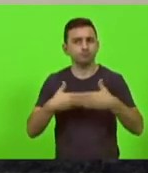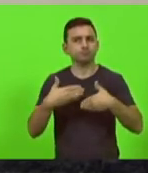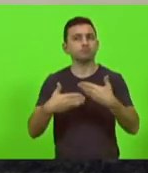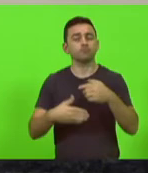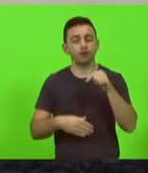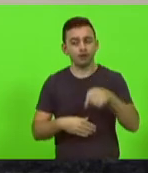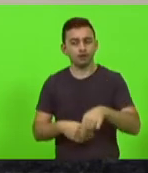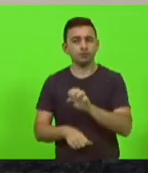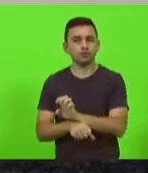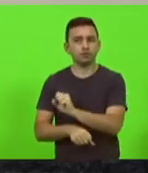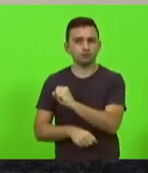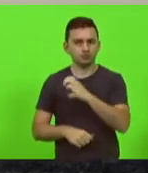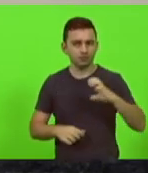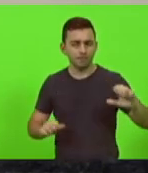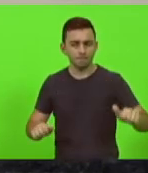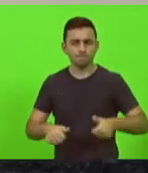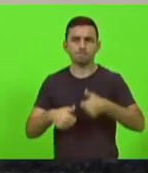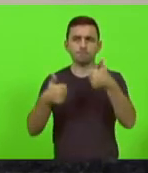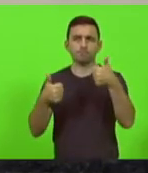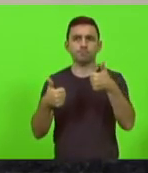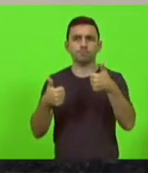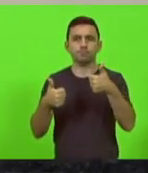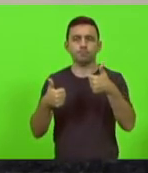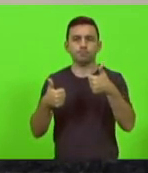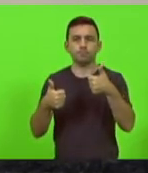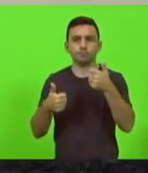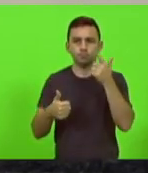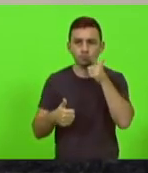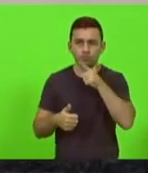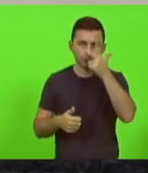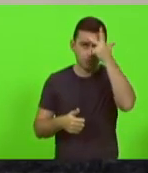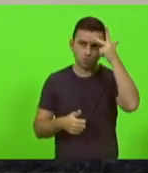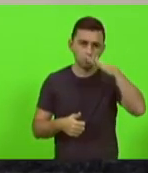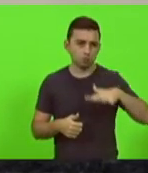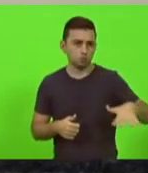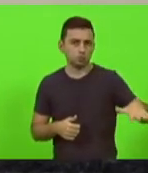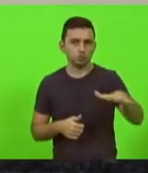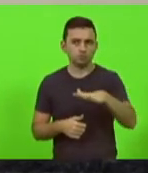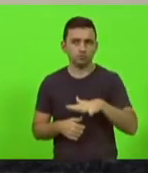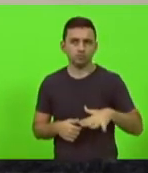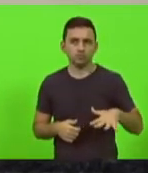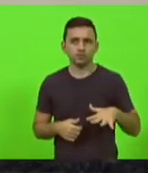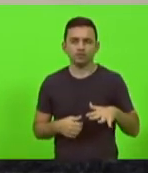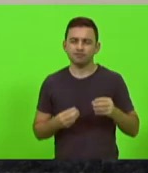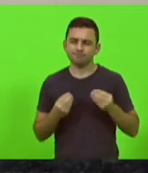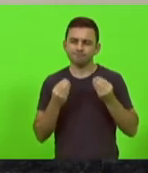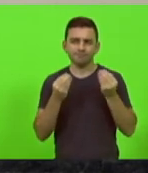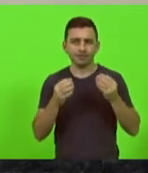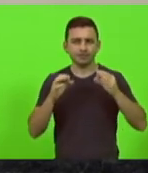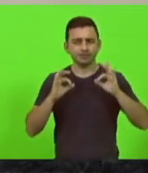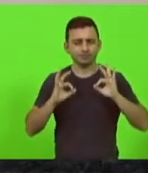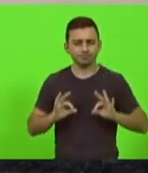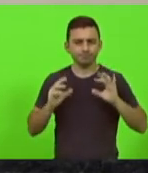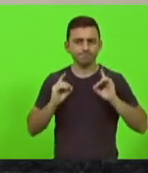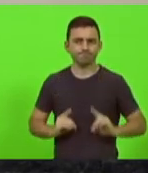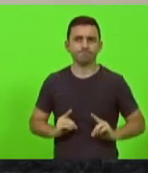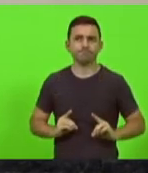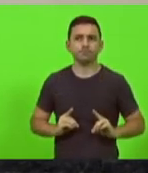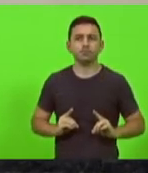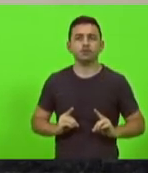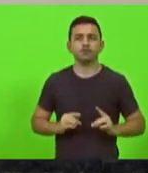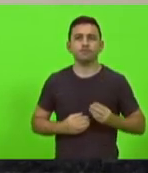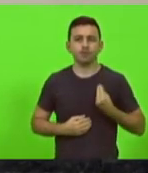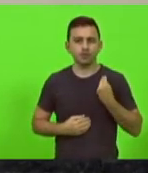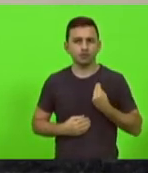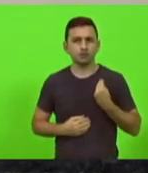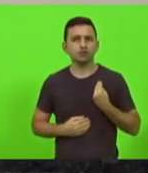um Estado ainda melhor e dar às pessoas aquela dignidade de vida que todos querem